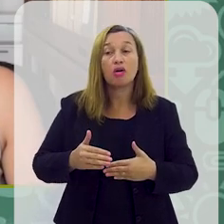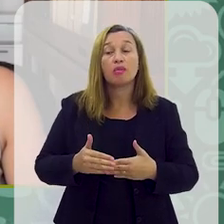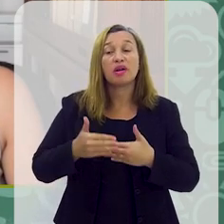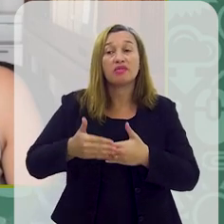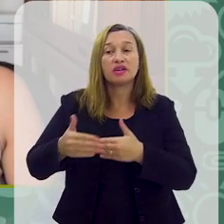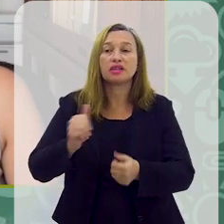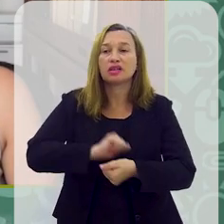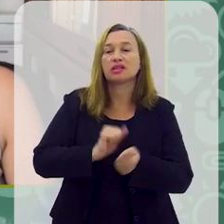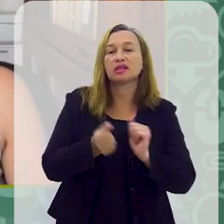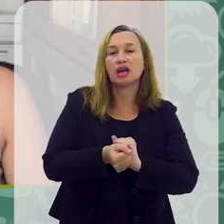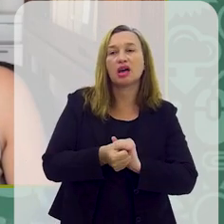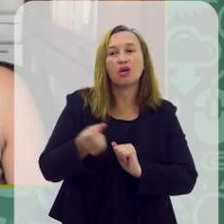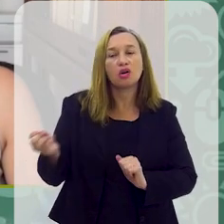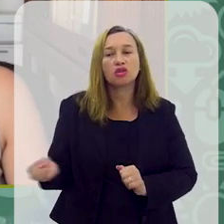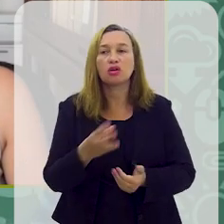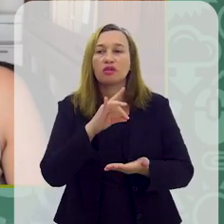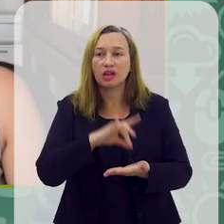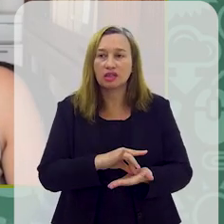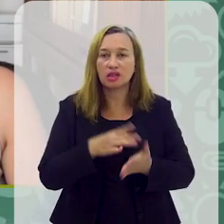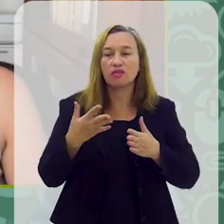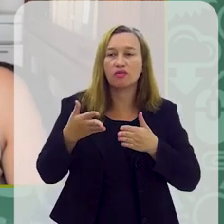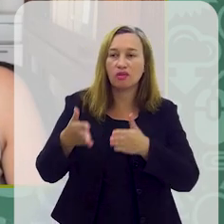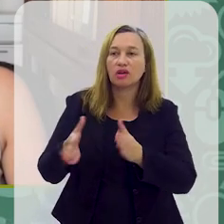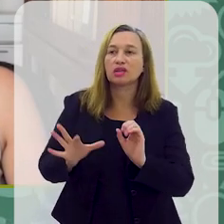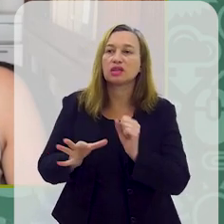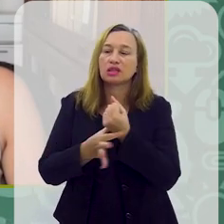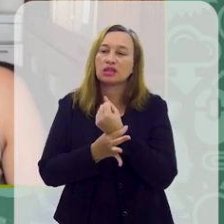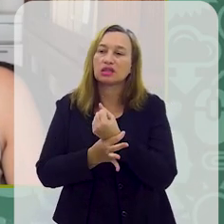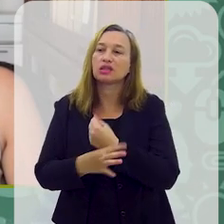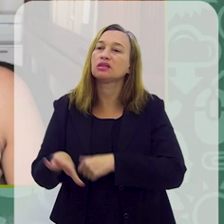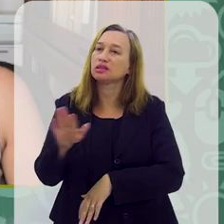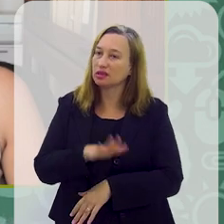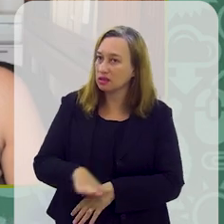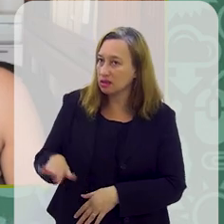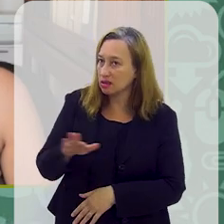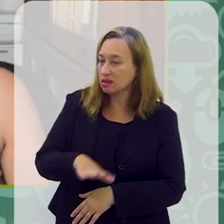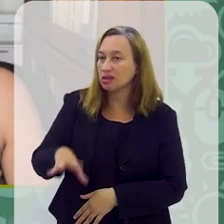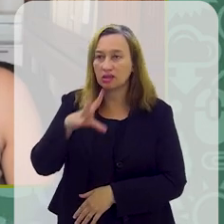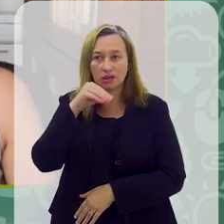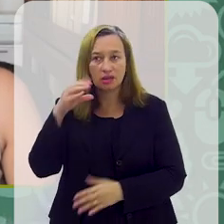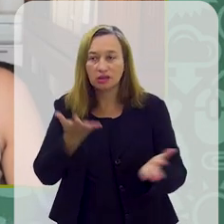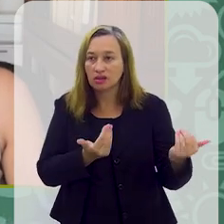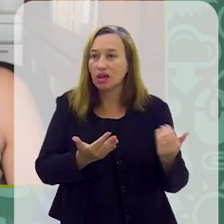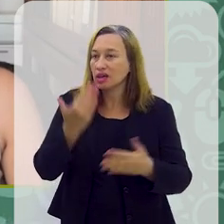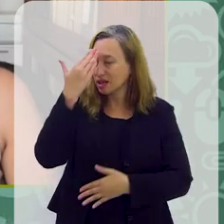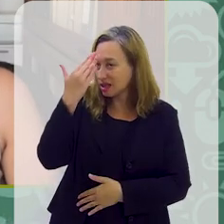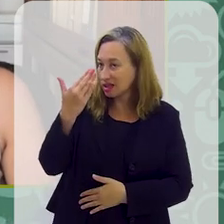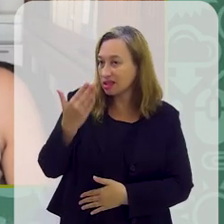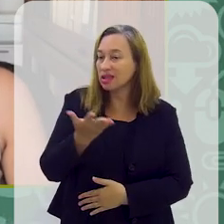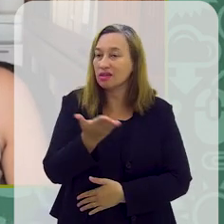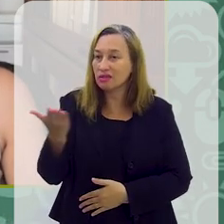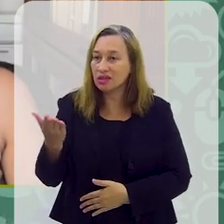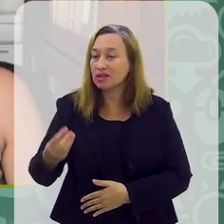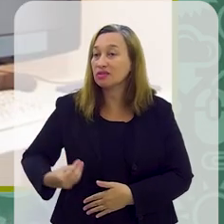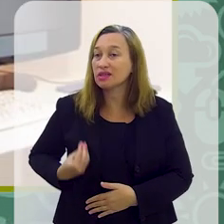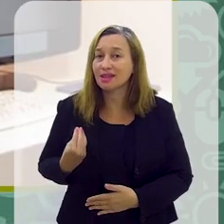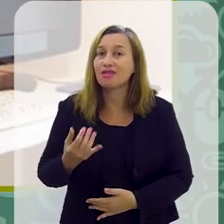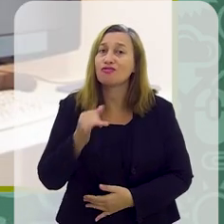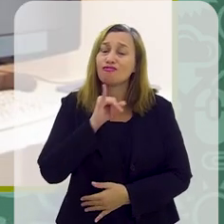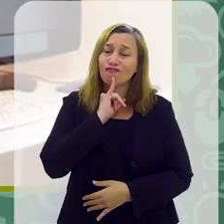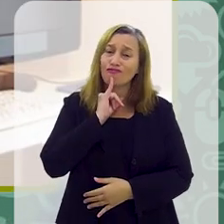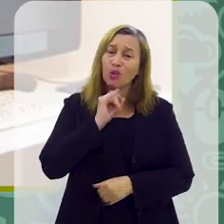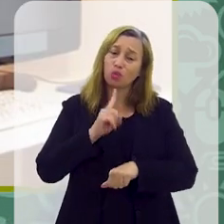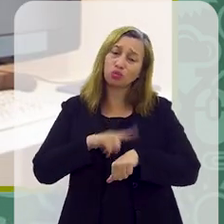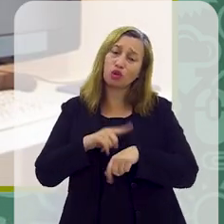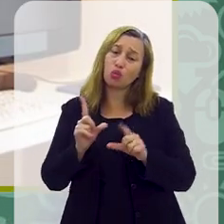para frente e a gente tem que se adaptar a essa nova realidade, focando sempre, claro, na segurança e no bem-estar desses jovens. Eu quero agradecer demais